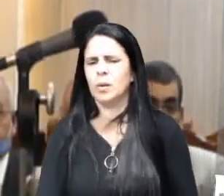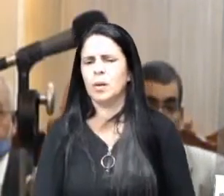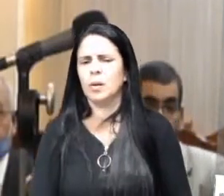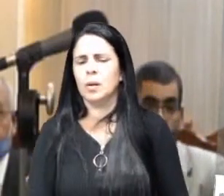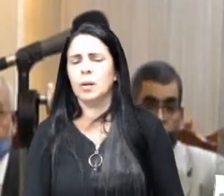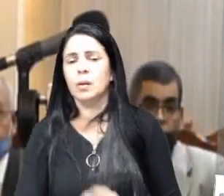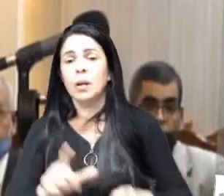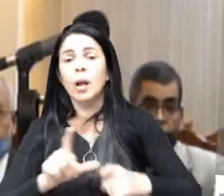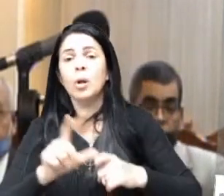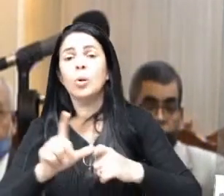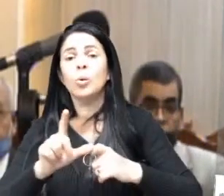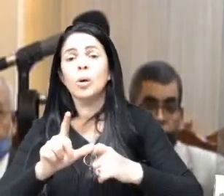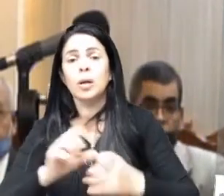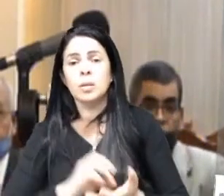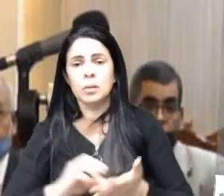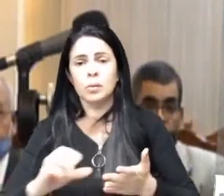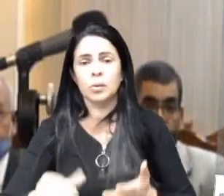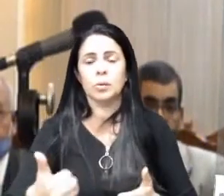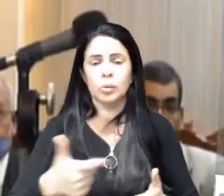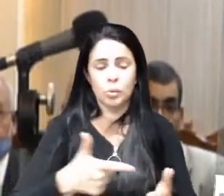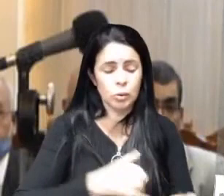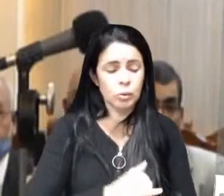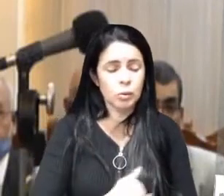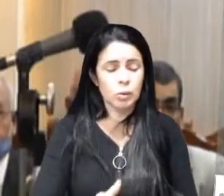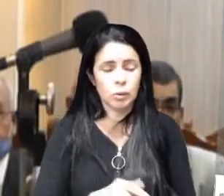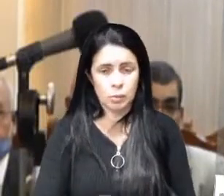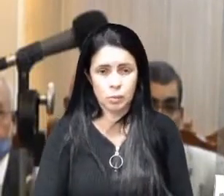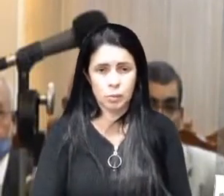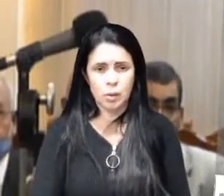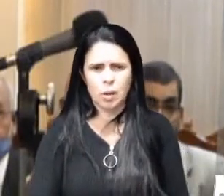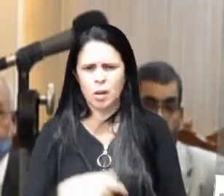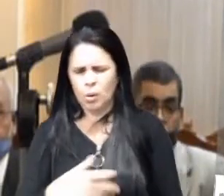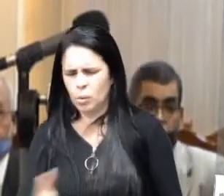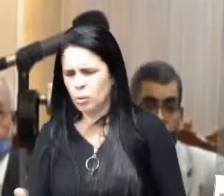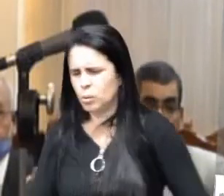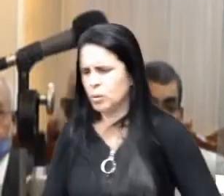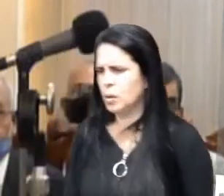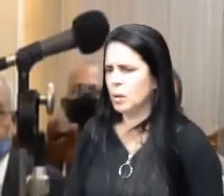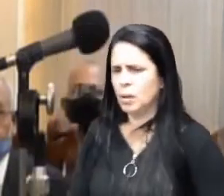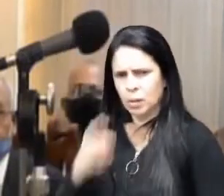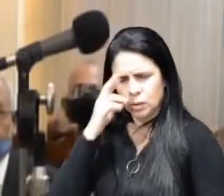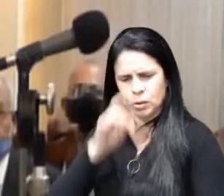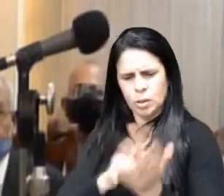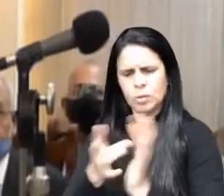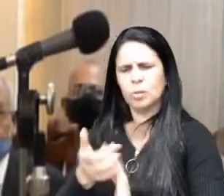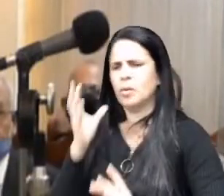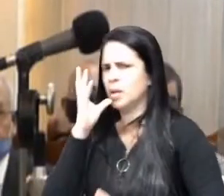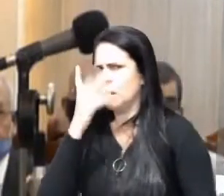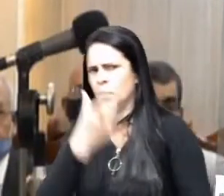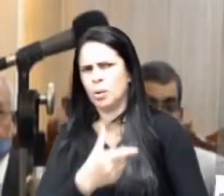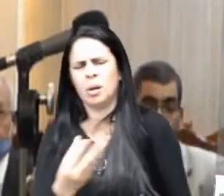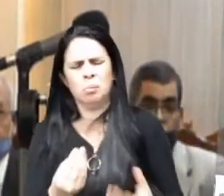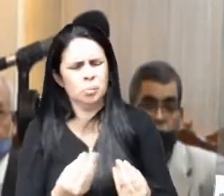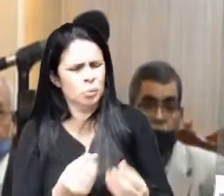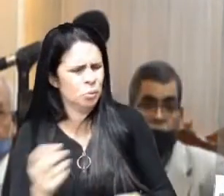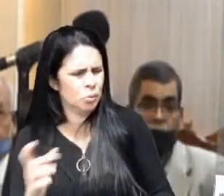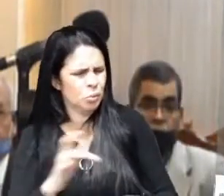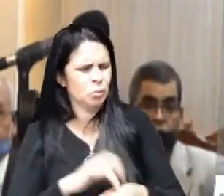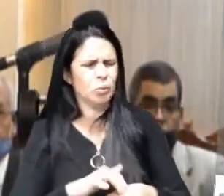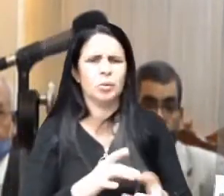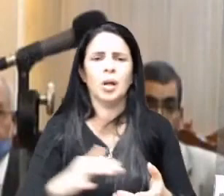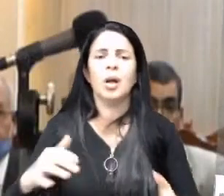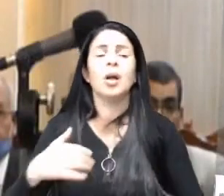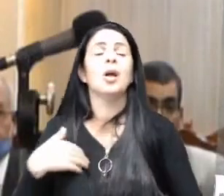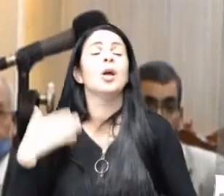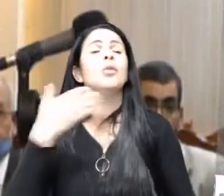Lucas 12, não é? Ele vai demorar muito, e sabe de uma coisa? Eu vou é beber, eu vou é farrar, eu vou